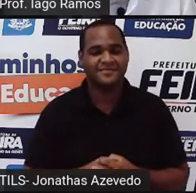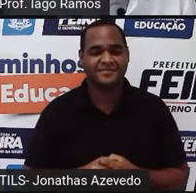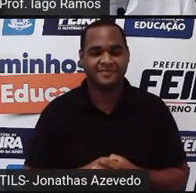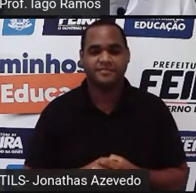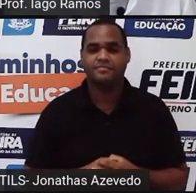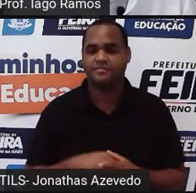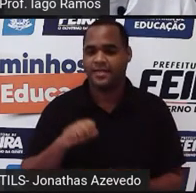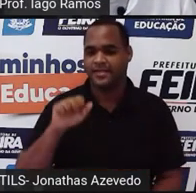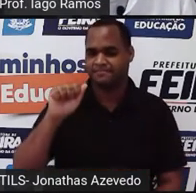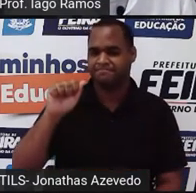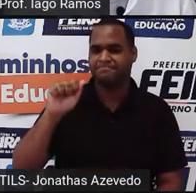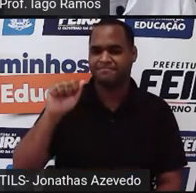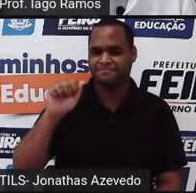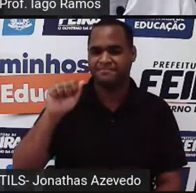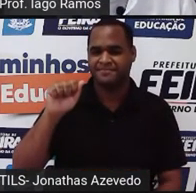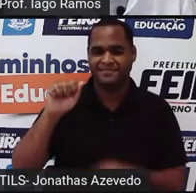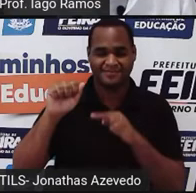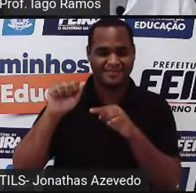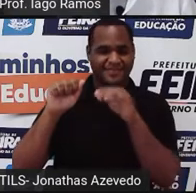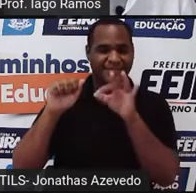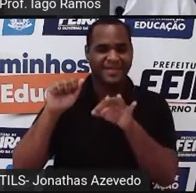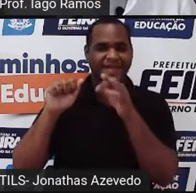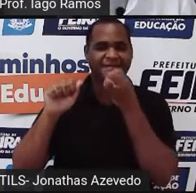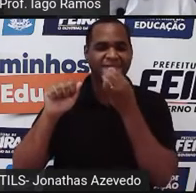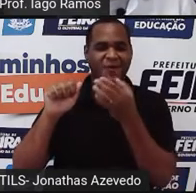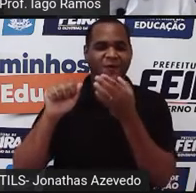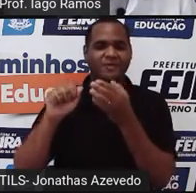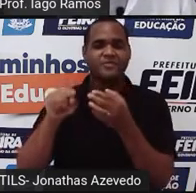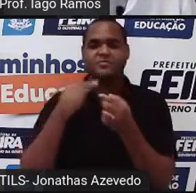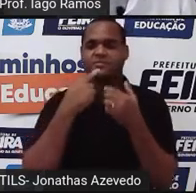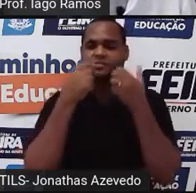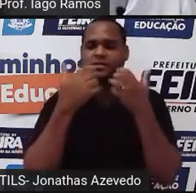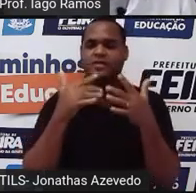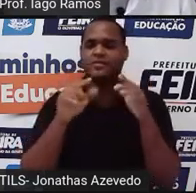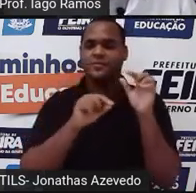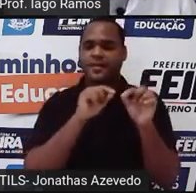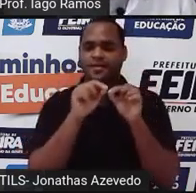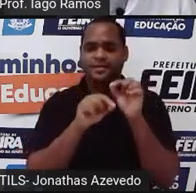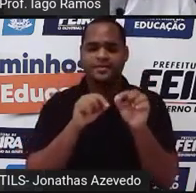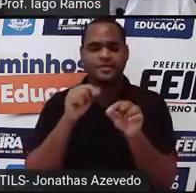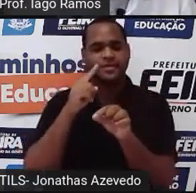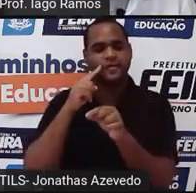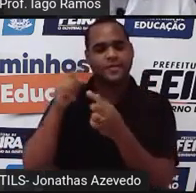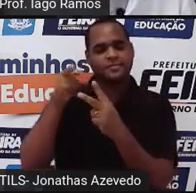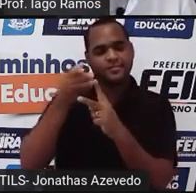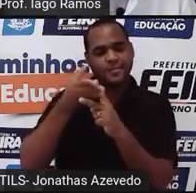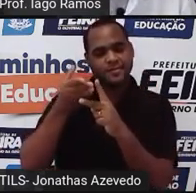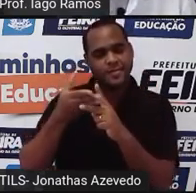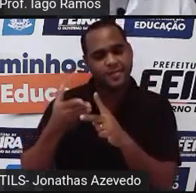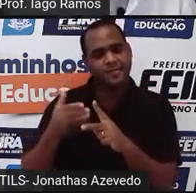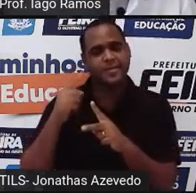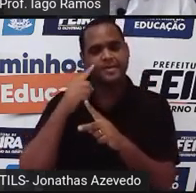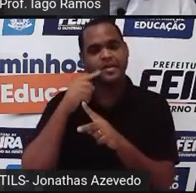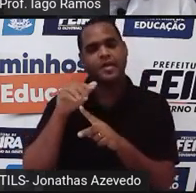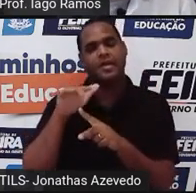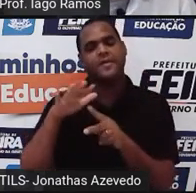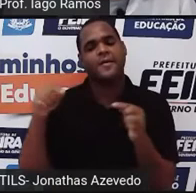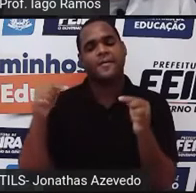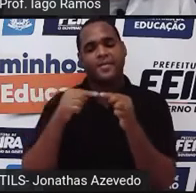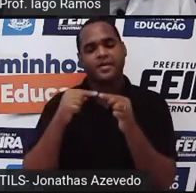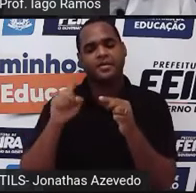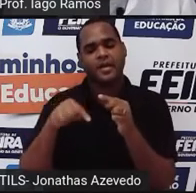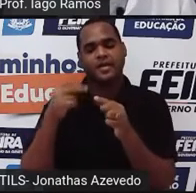letra certo quando a gente fala me dividir potências e tem o mesmo